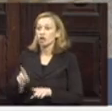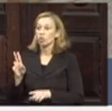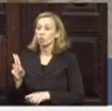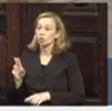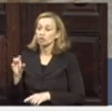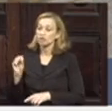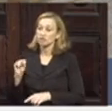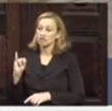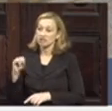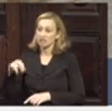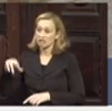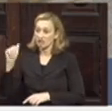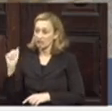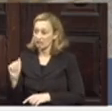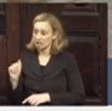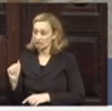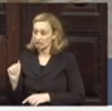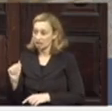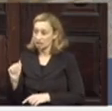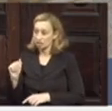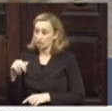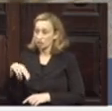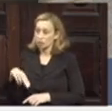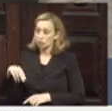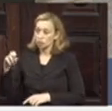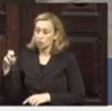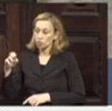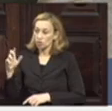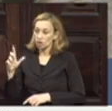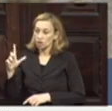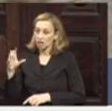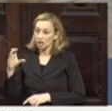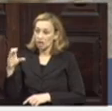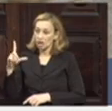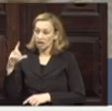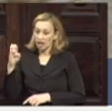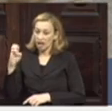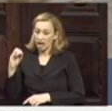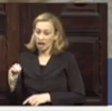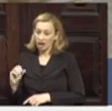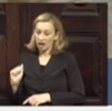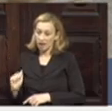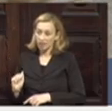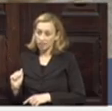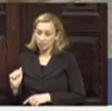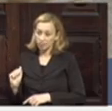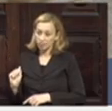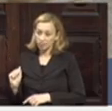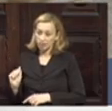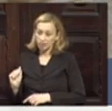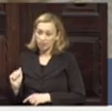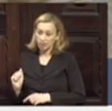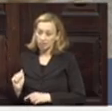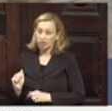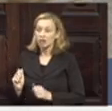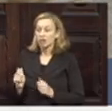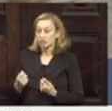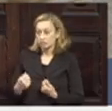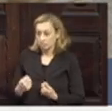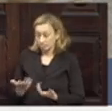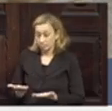não haja o erro técnico, porque a intenção está bastante clara qual é. Só